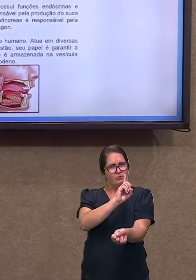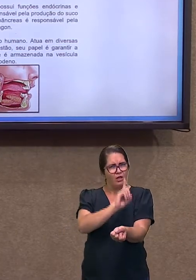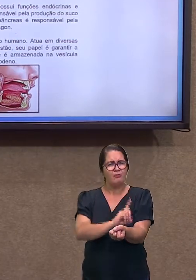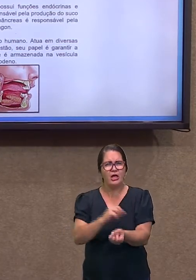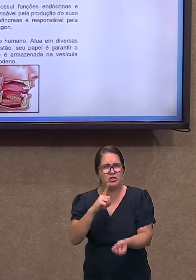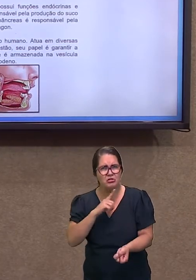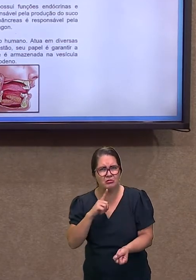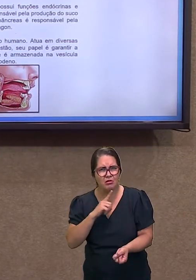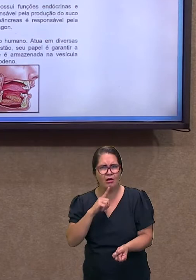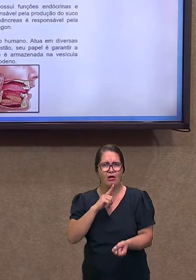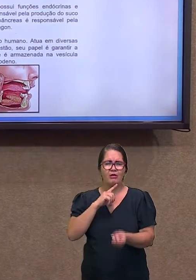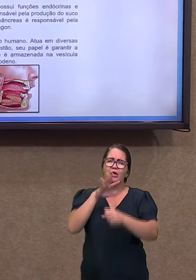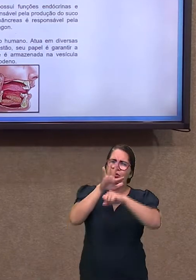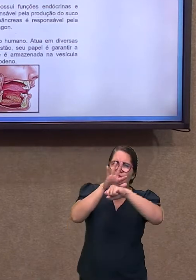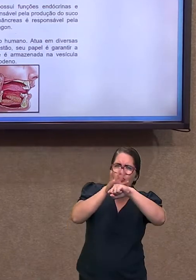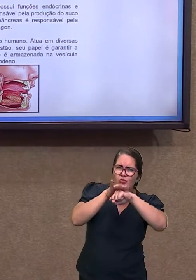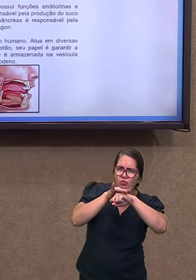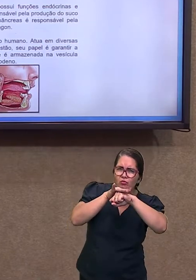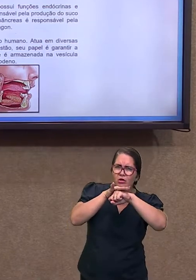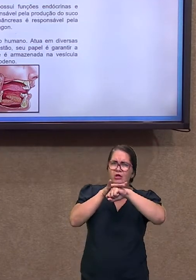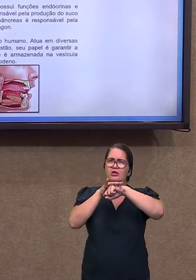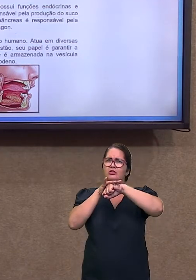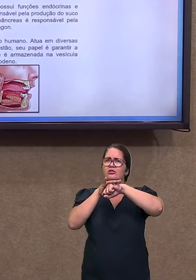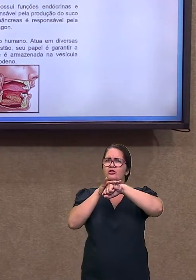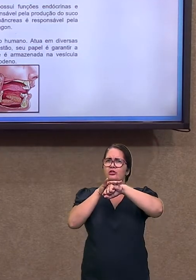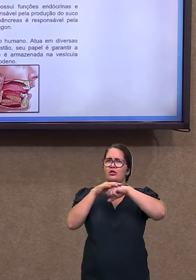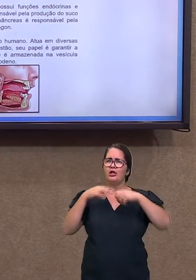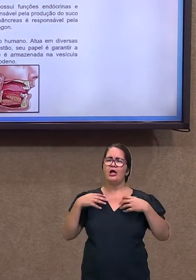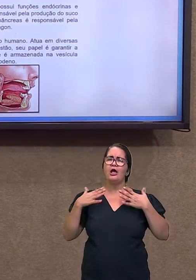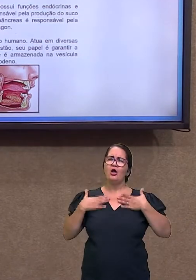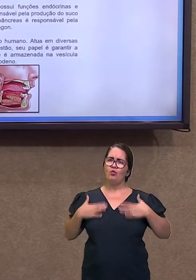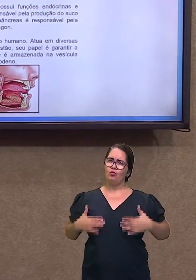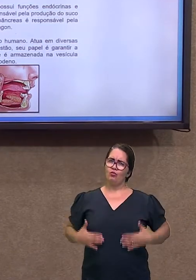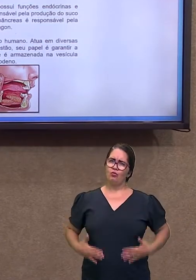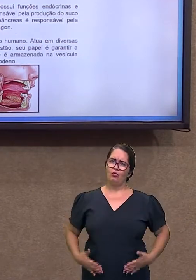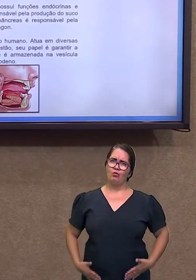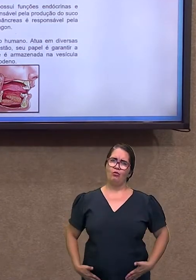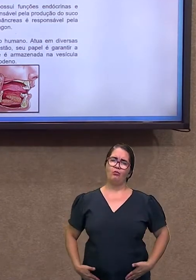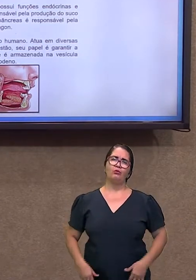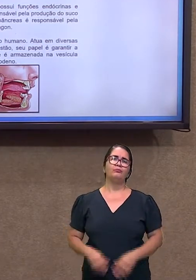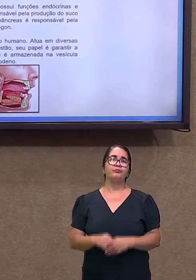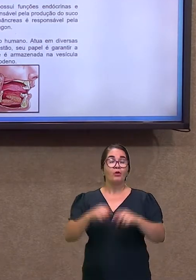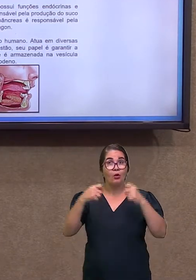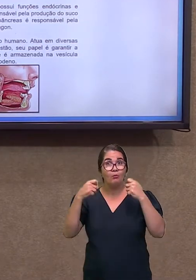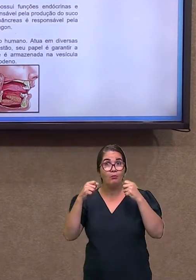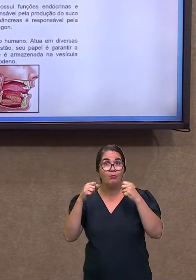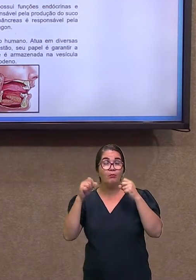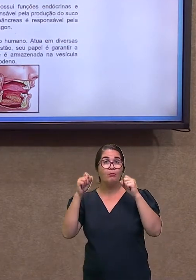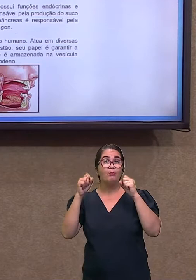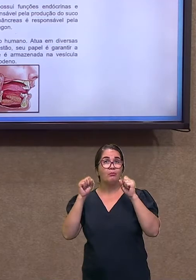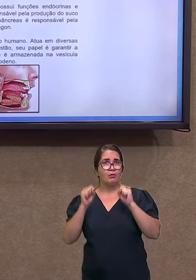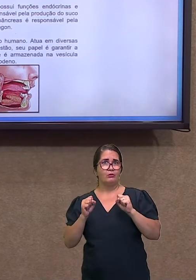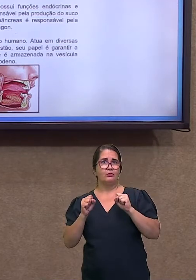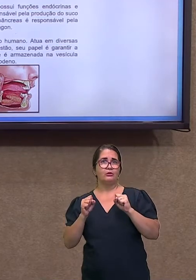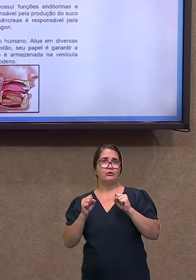por quê? Porque a insulina, né, que a gente fala que é um